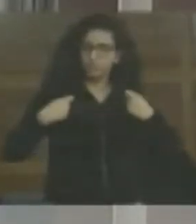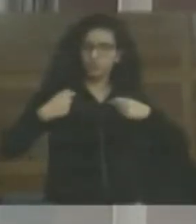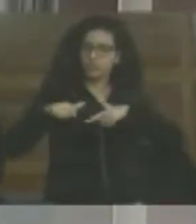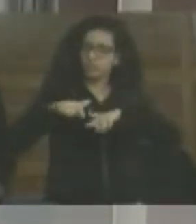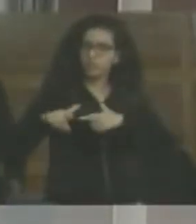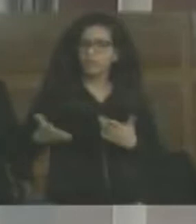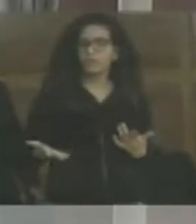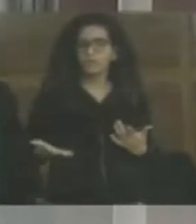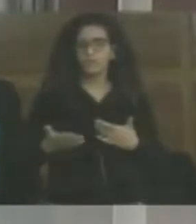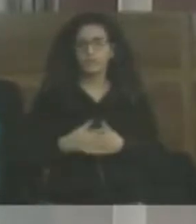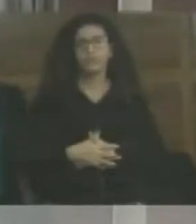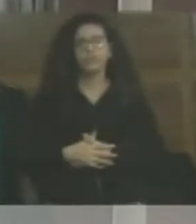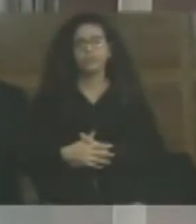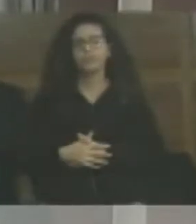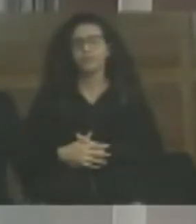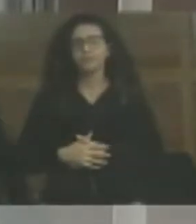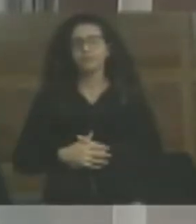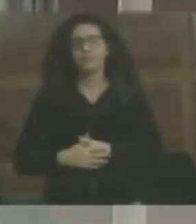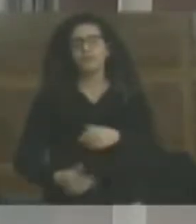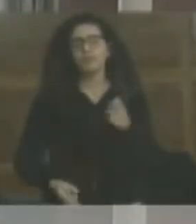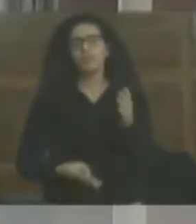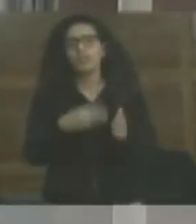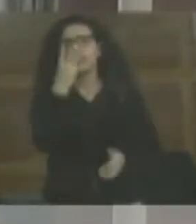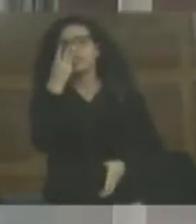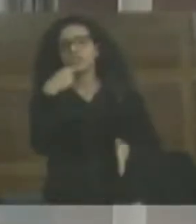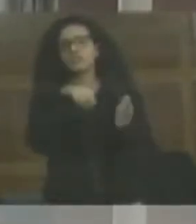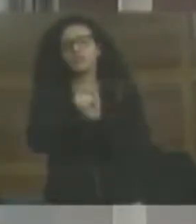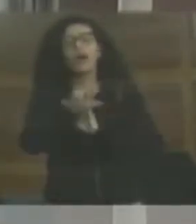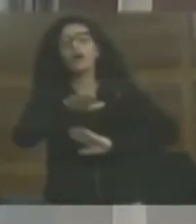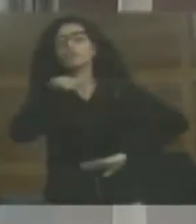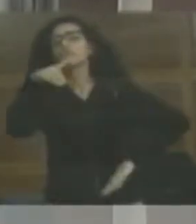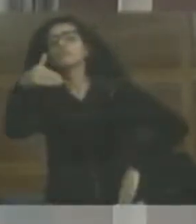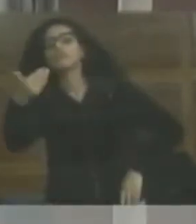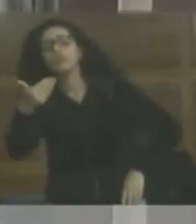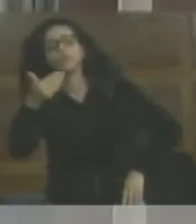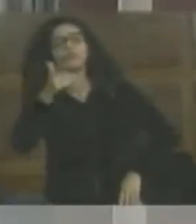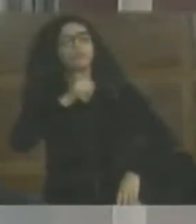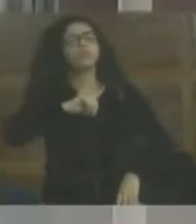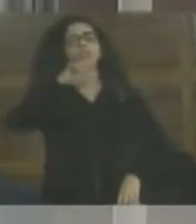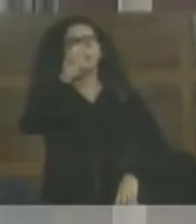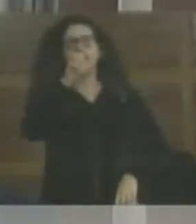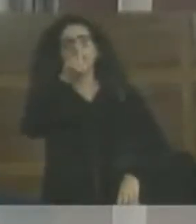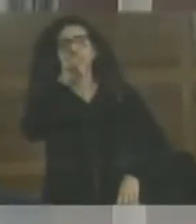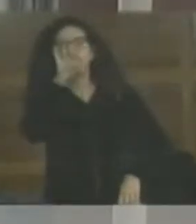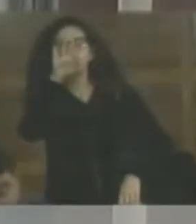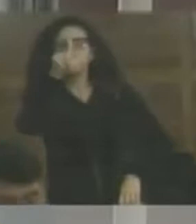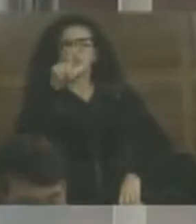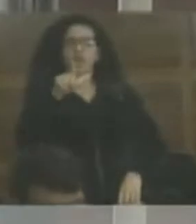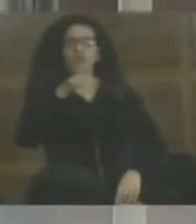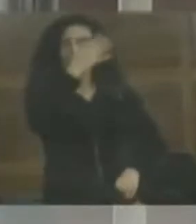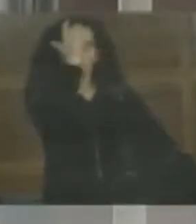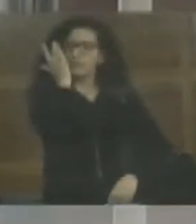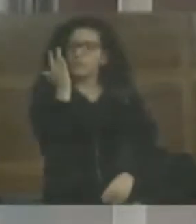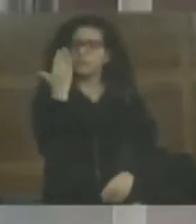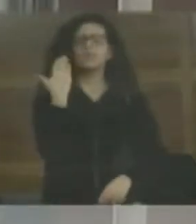o processo andar. A terceira pergunta é: quando foi publicado o edital para apresentação